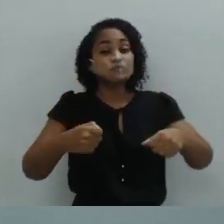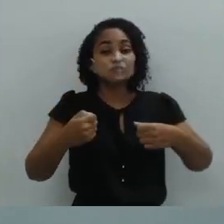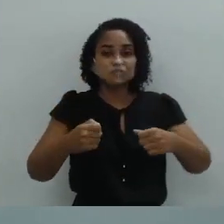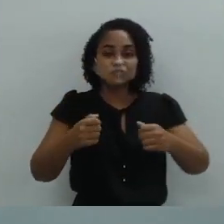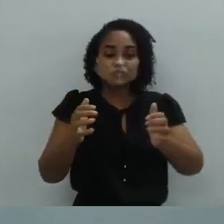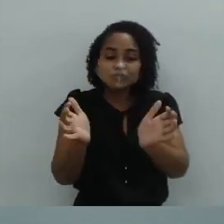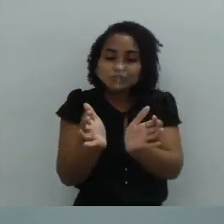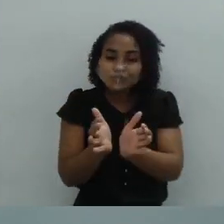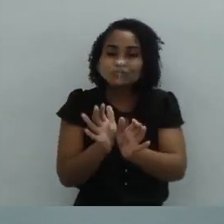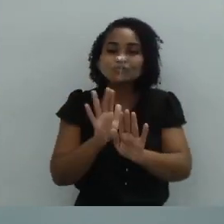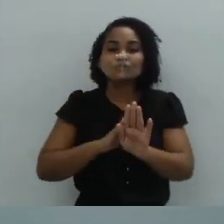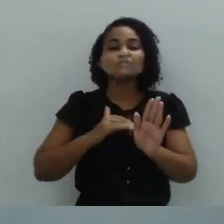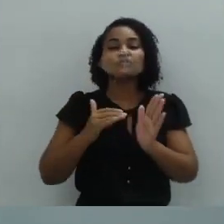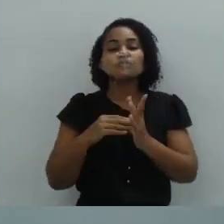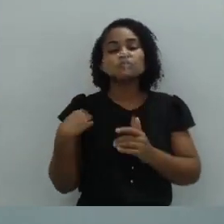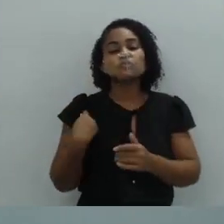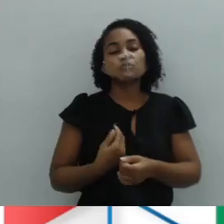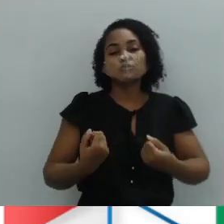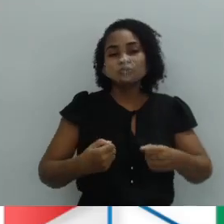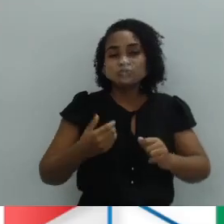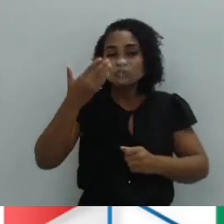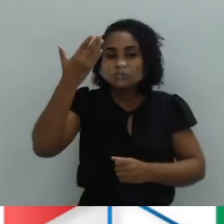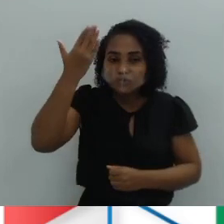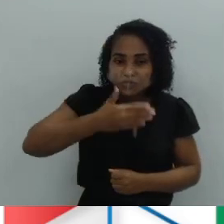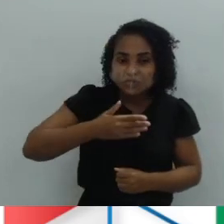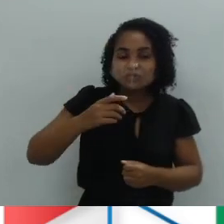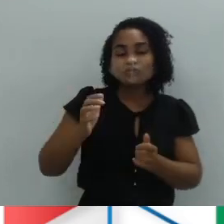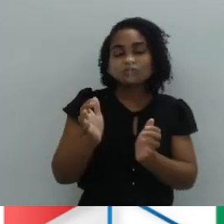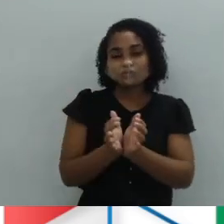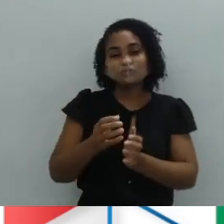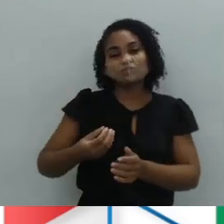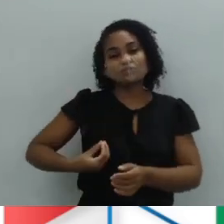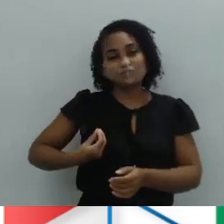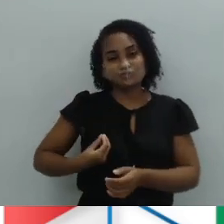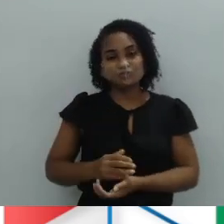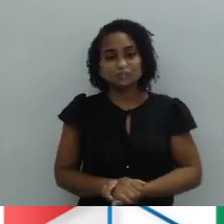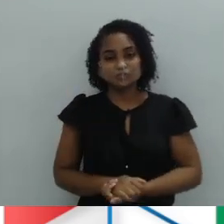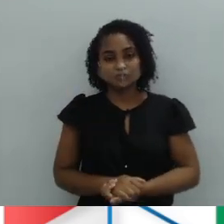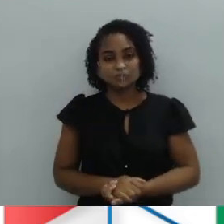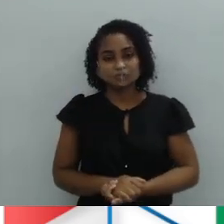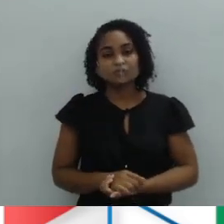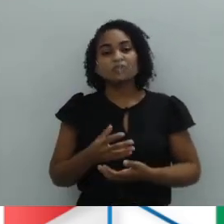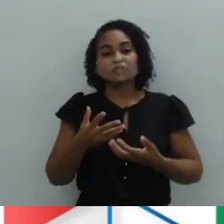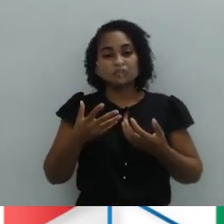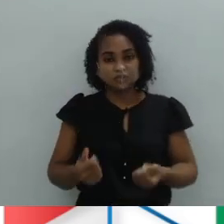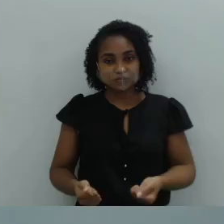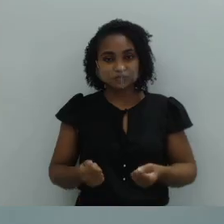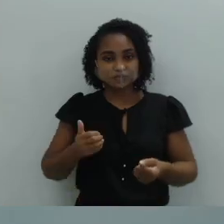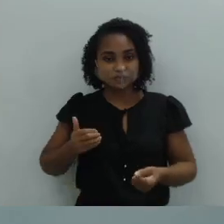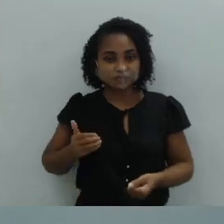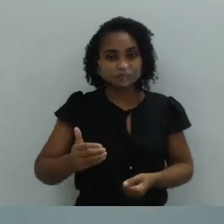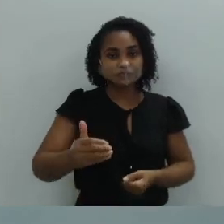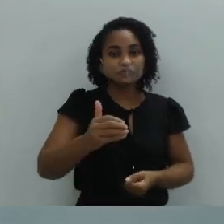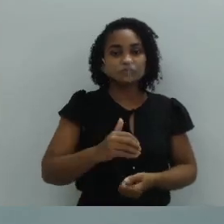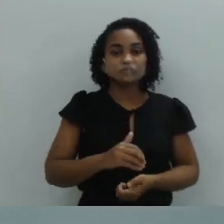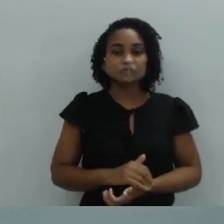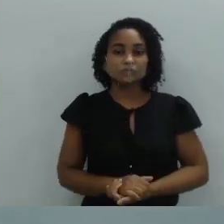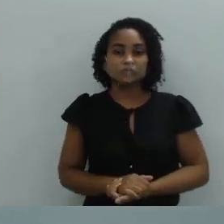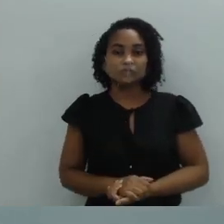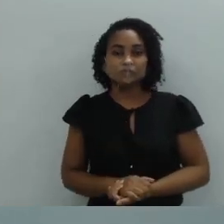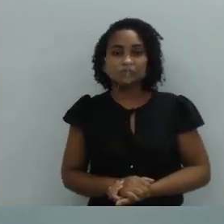do coletivo, então a gente precisa provar que esse coletivo existe. Então vamos lá, vamos dar seguimento, né?